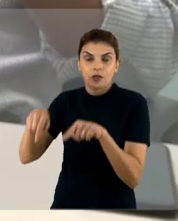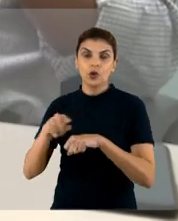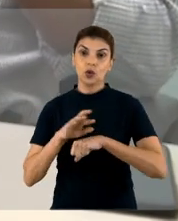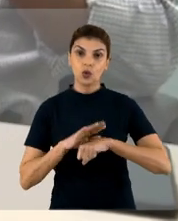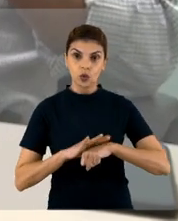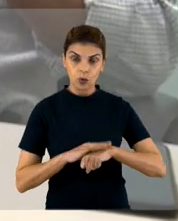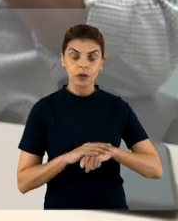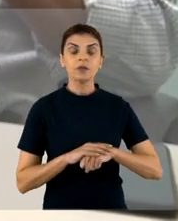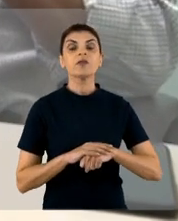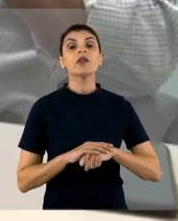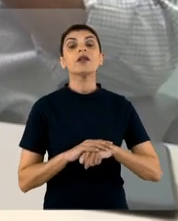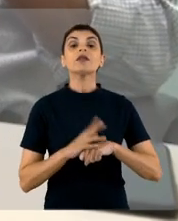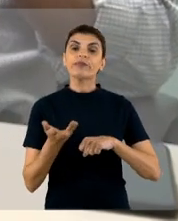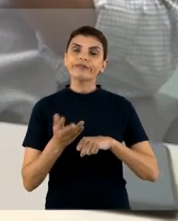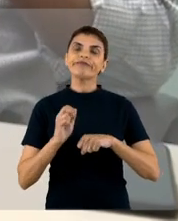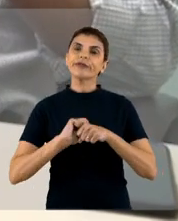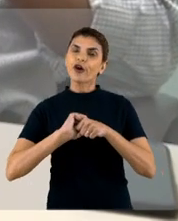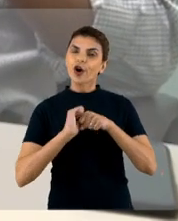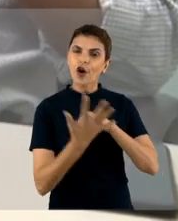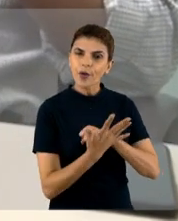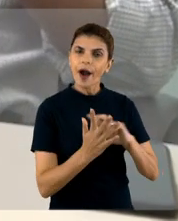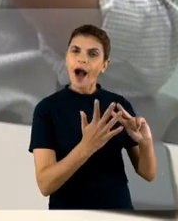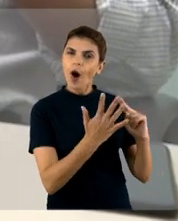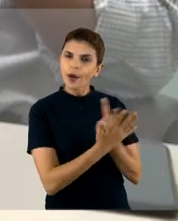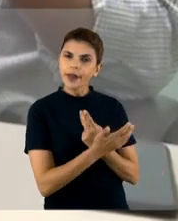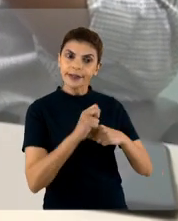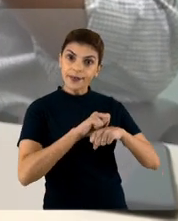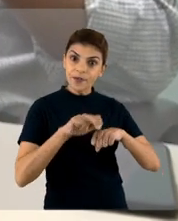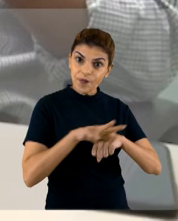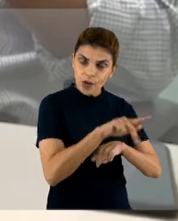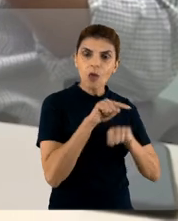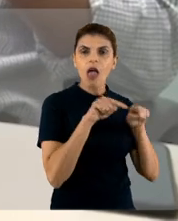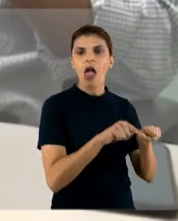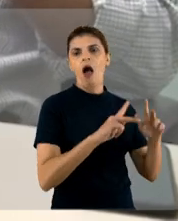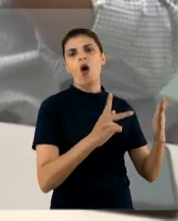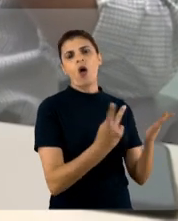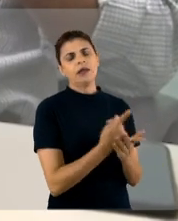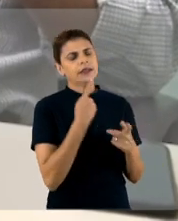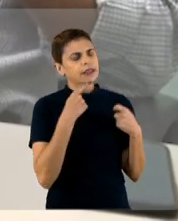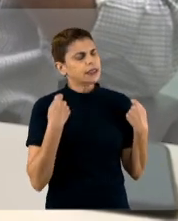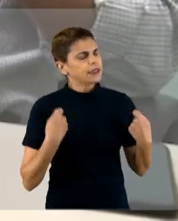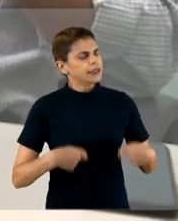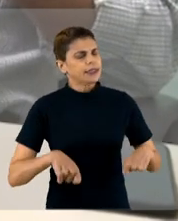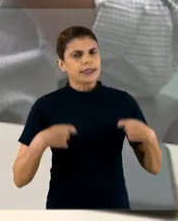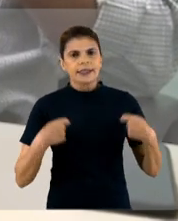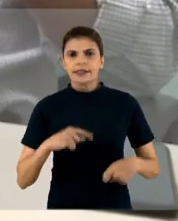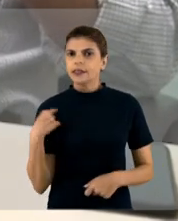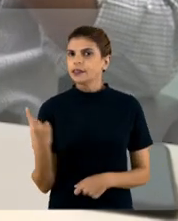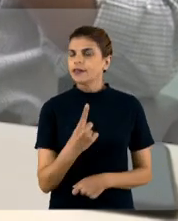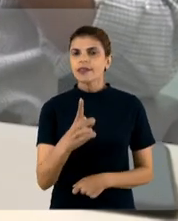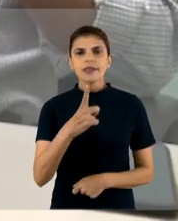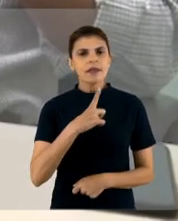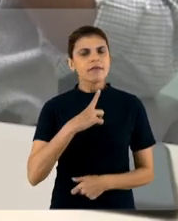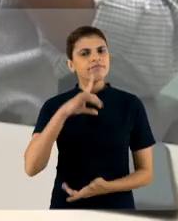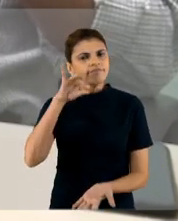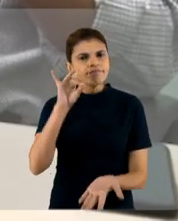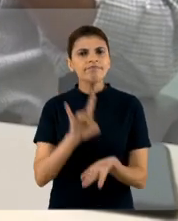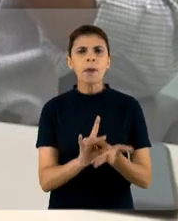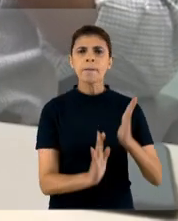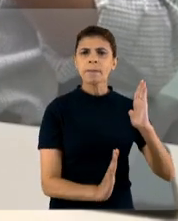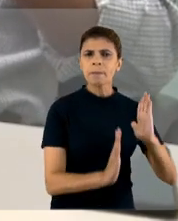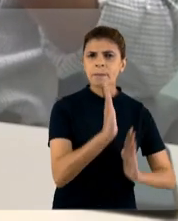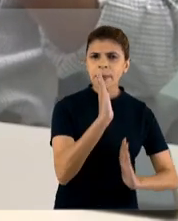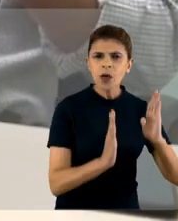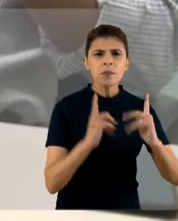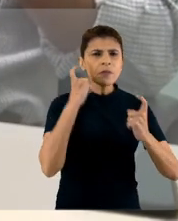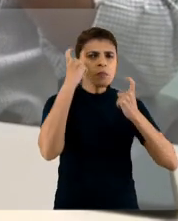desse desse patógeno então eh o coronavírus o que acontece com o coronavírus basicamente é isso então é necessário que a gente tenha realmente um